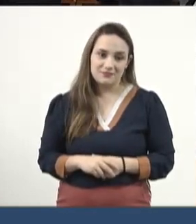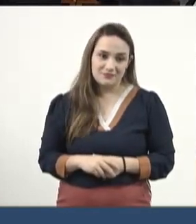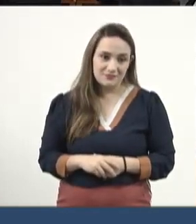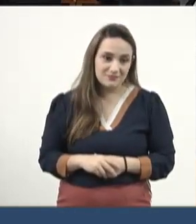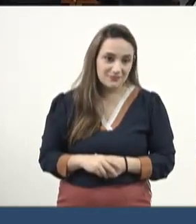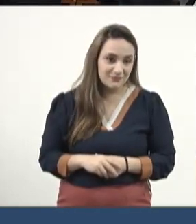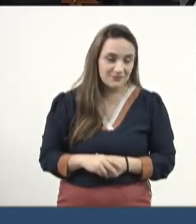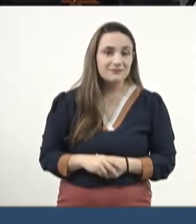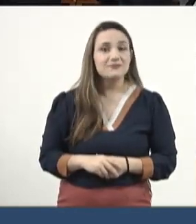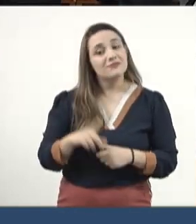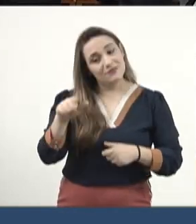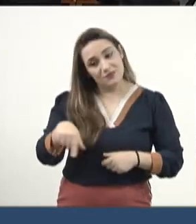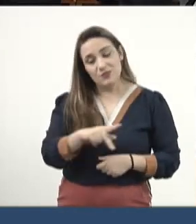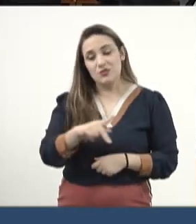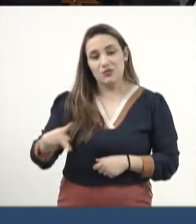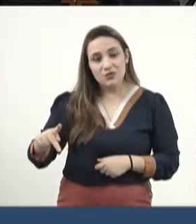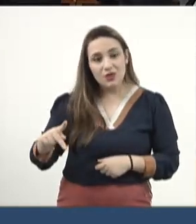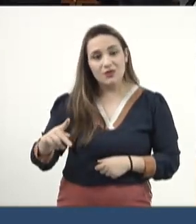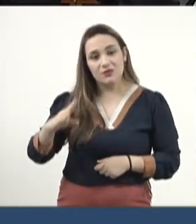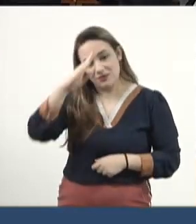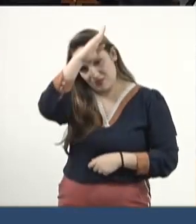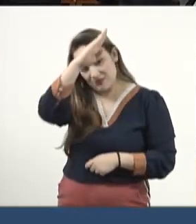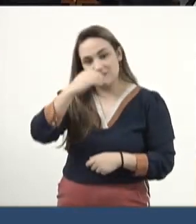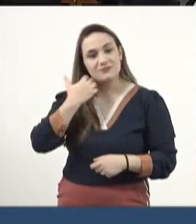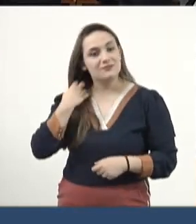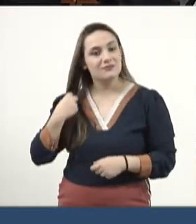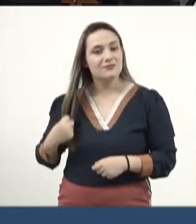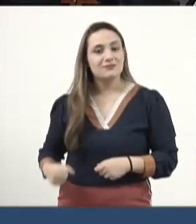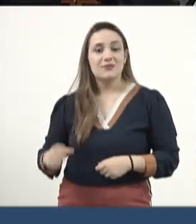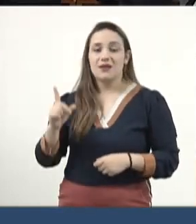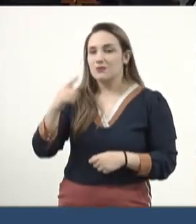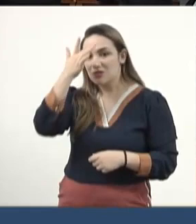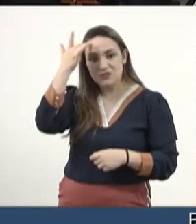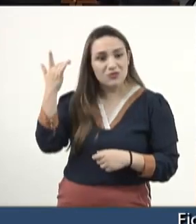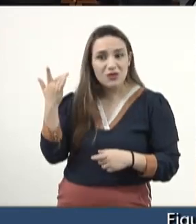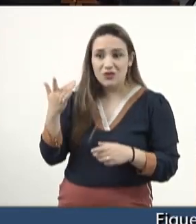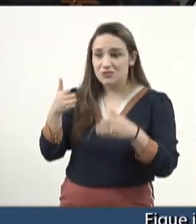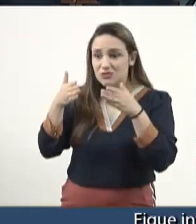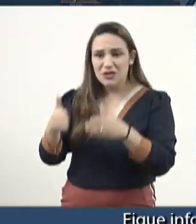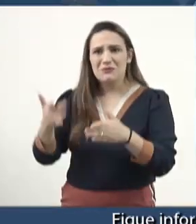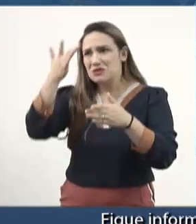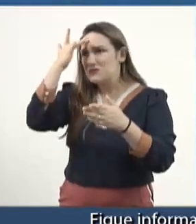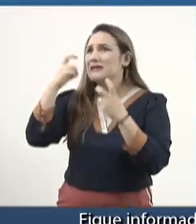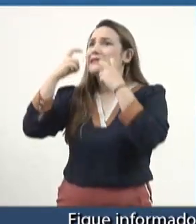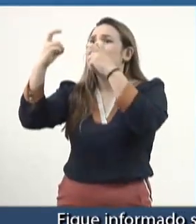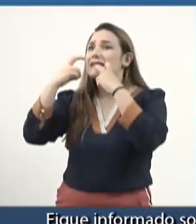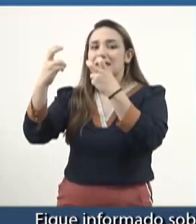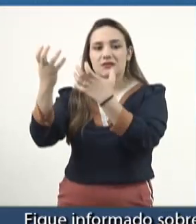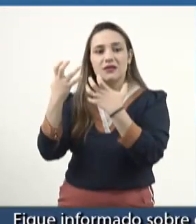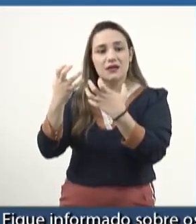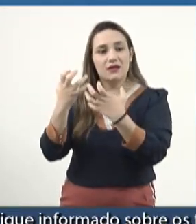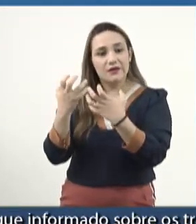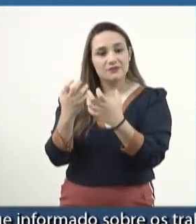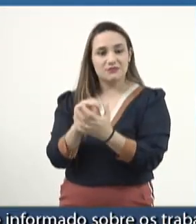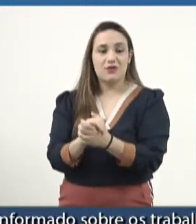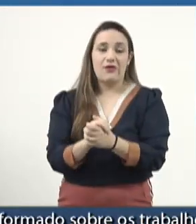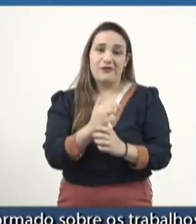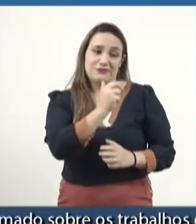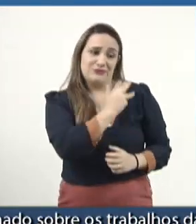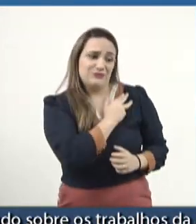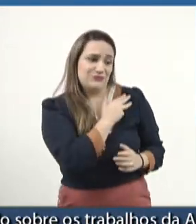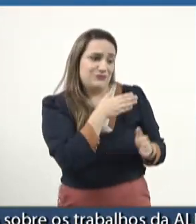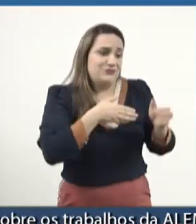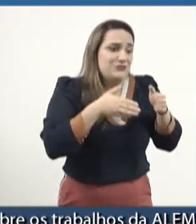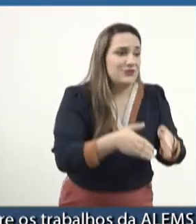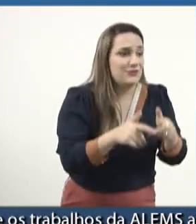Bolsonaro, como o presidente Bolsonaro é recebido. Ele é recebido como herói. Ele chega, todo mundo grita, quer abraçar. Quem? O Lula não. O Lula é